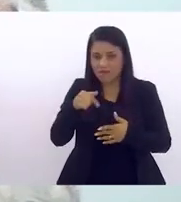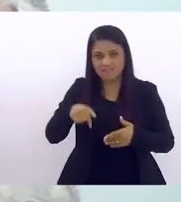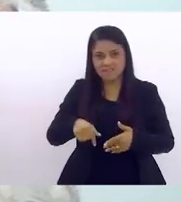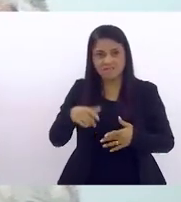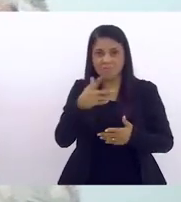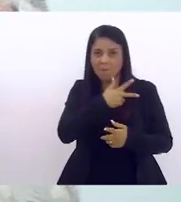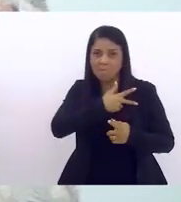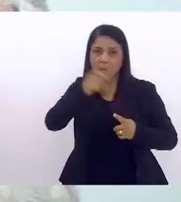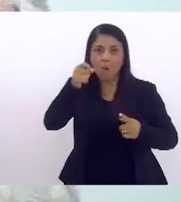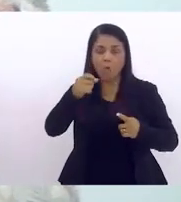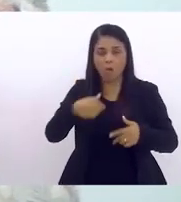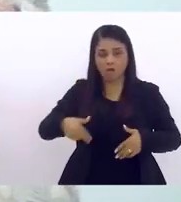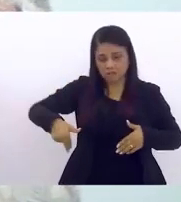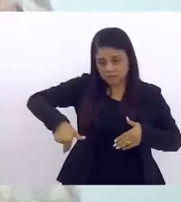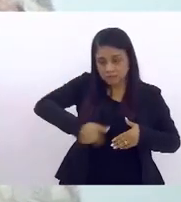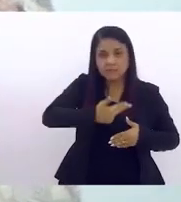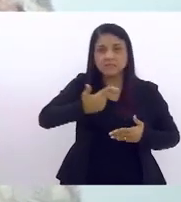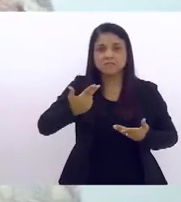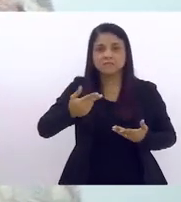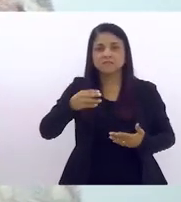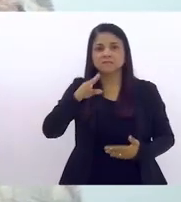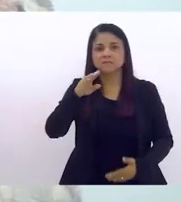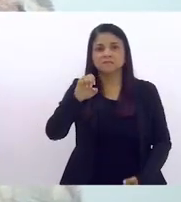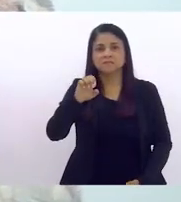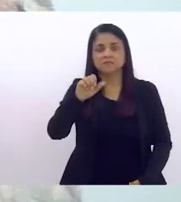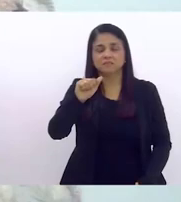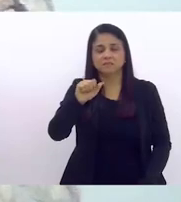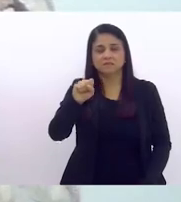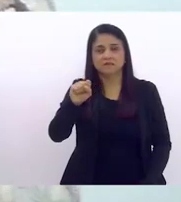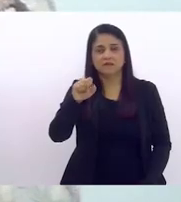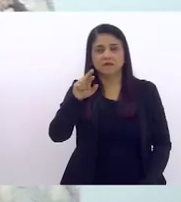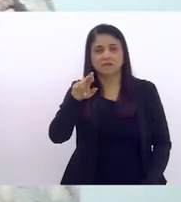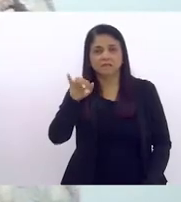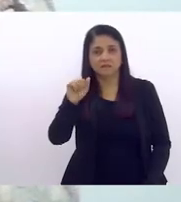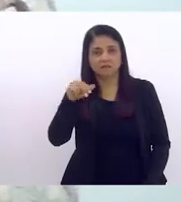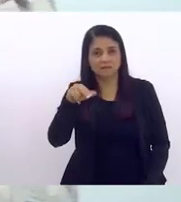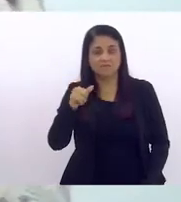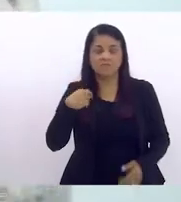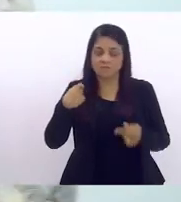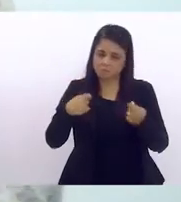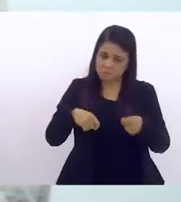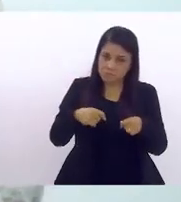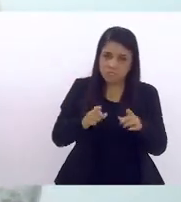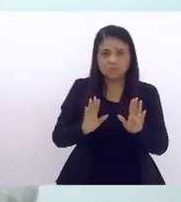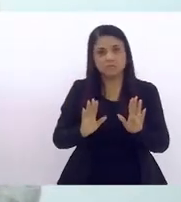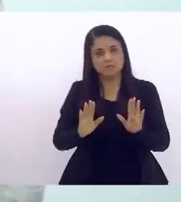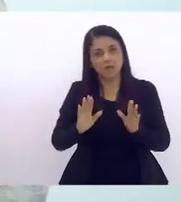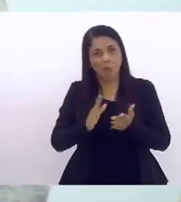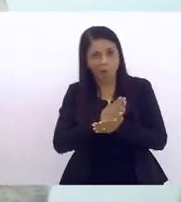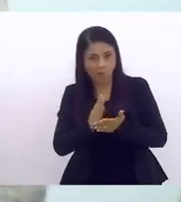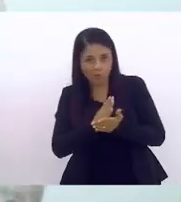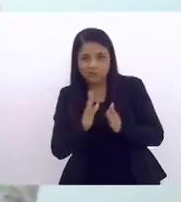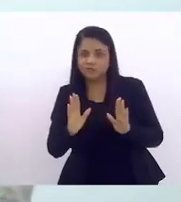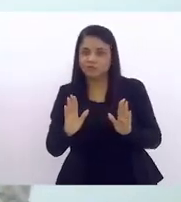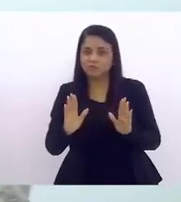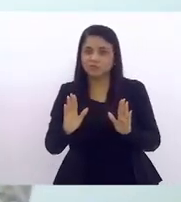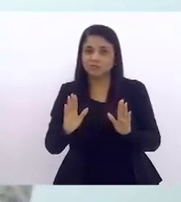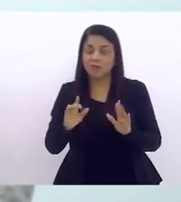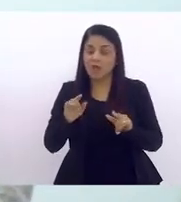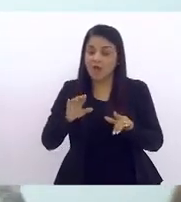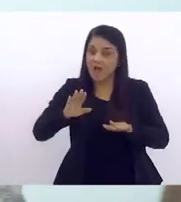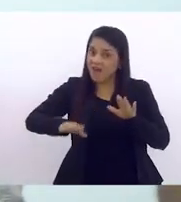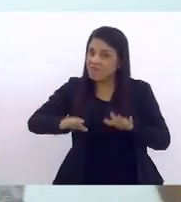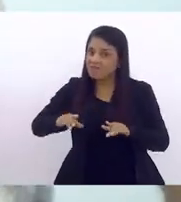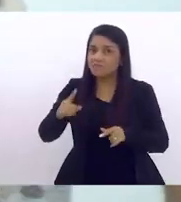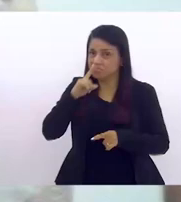cesarianas. Isso, em muitos casos, é necessário, em muitos casos não é necessário, e põe em risco a